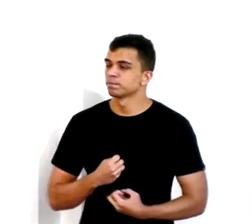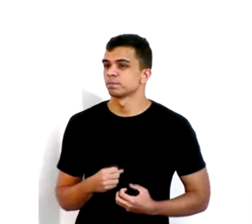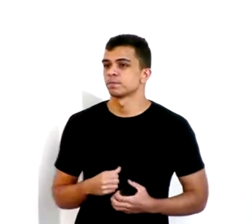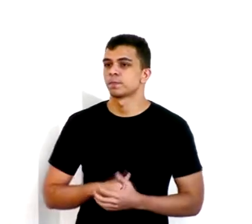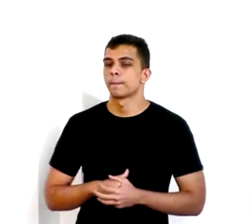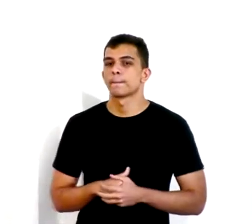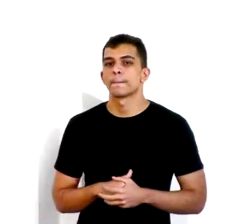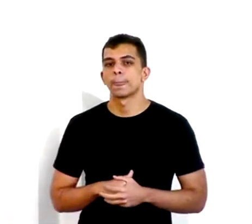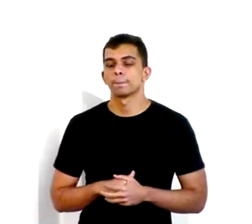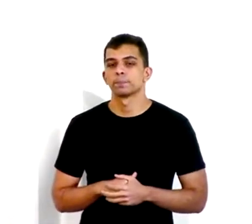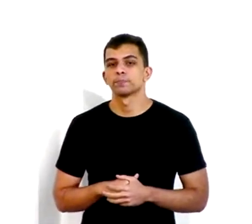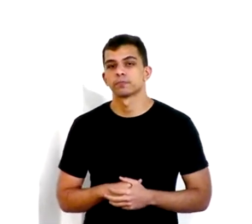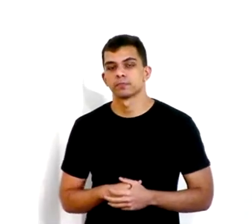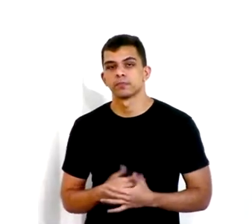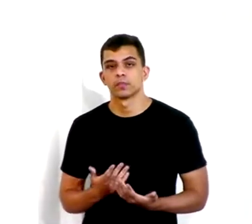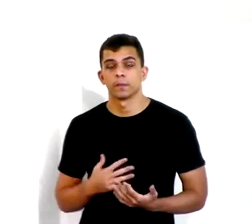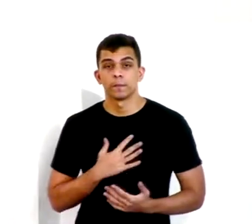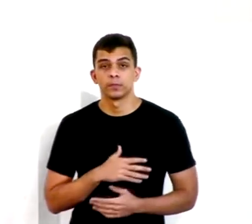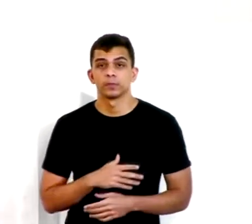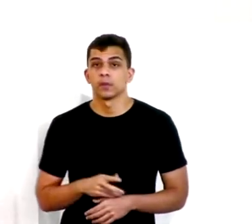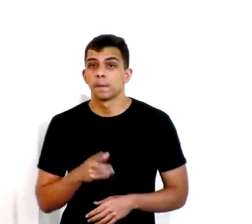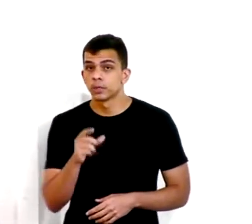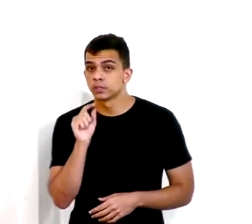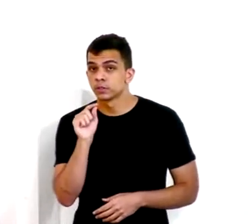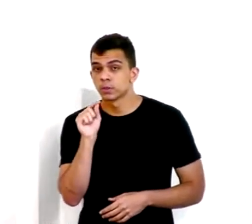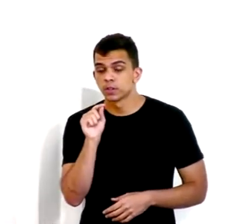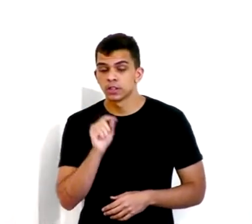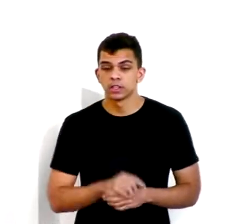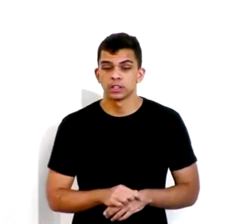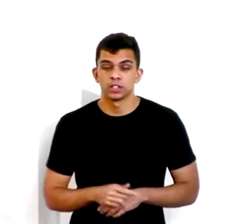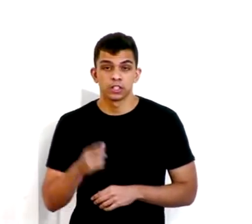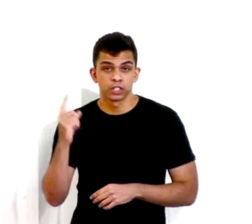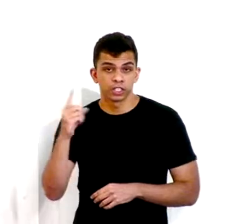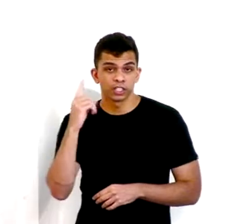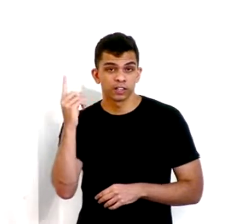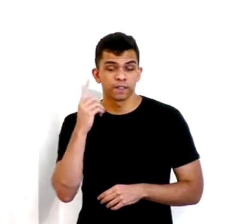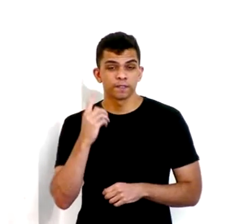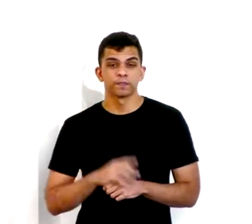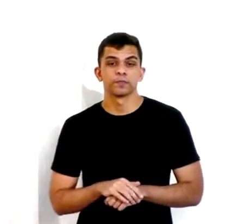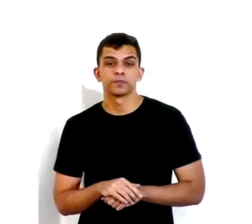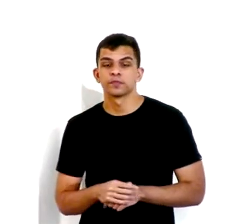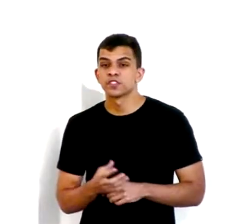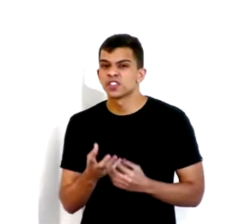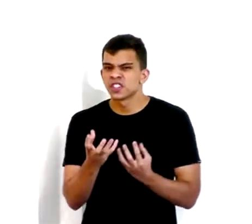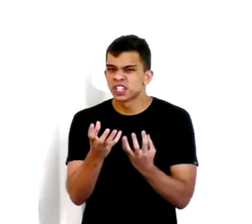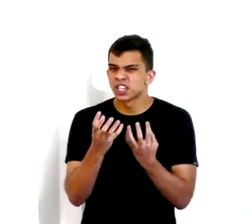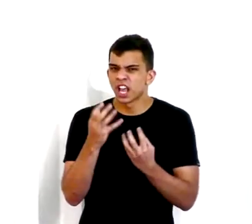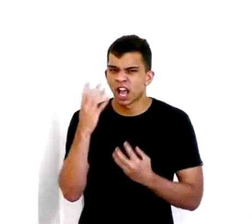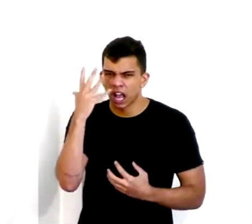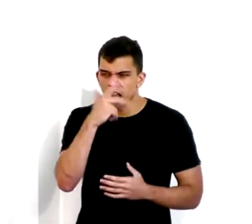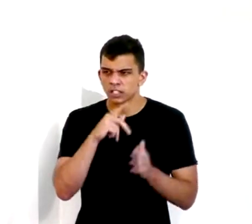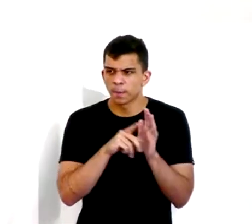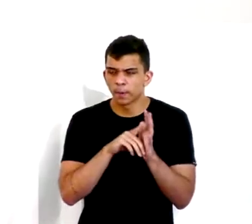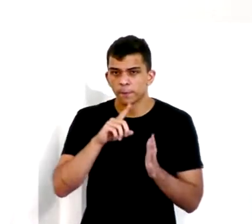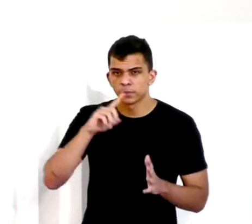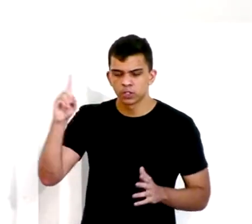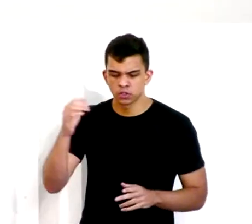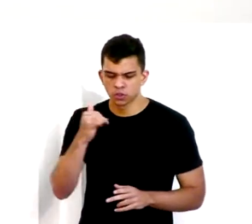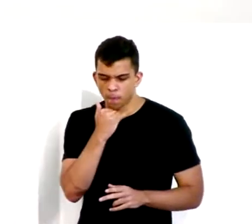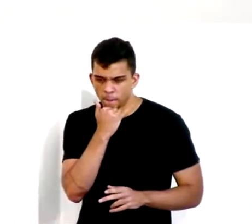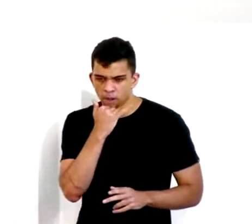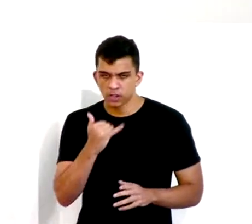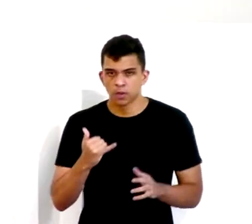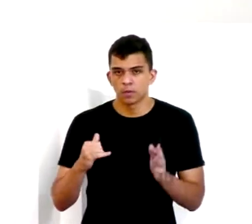amortecidos. Queridos, perceba o quanto este homem está buscando a graça de Deus, o perdão de Deus. Ele